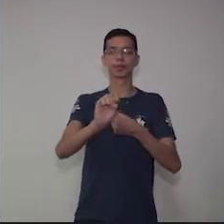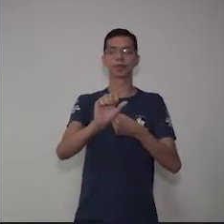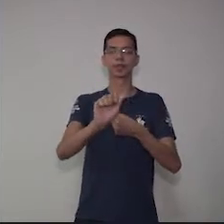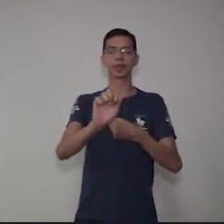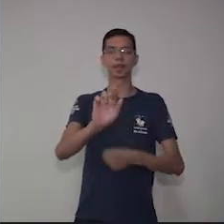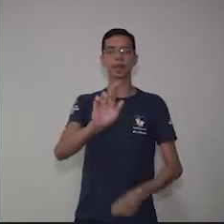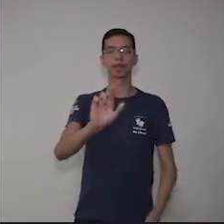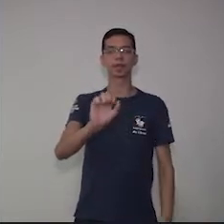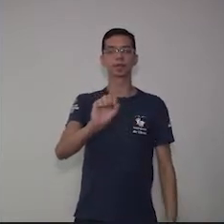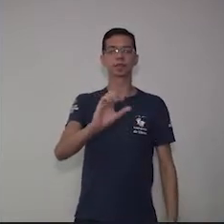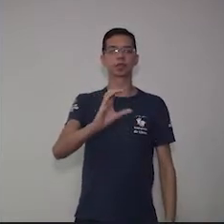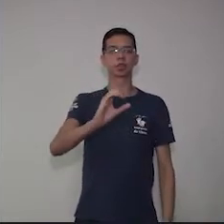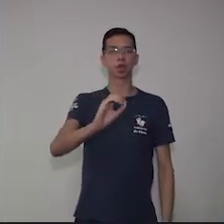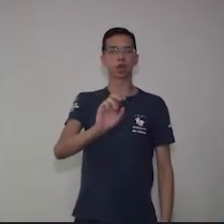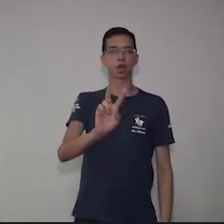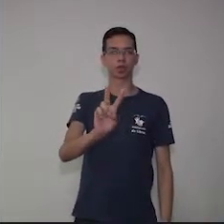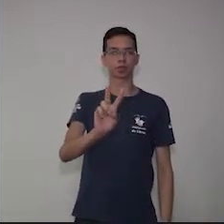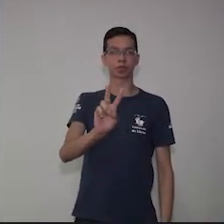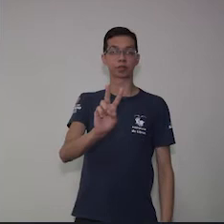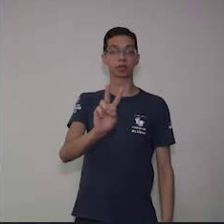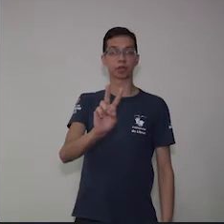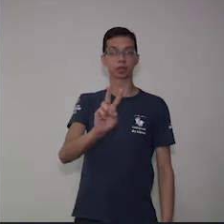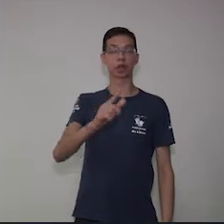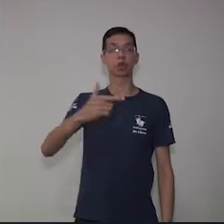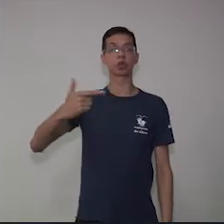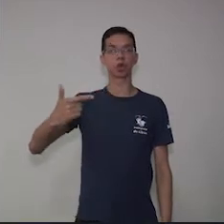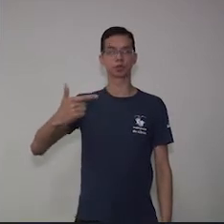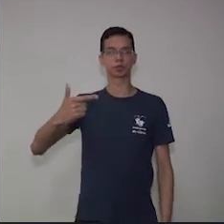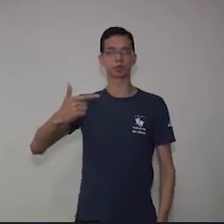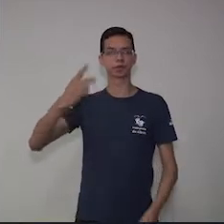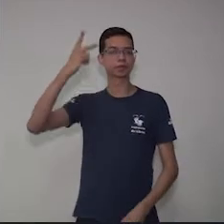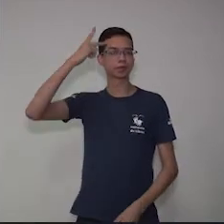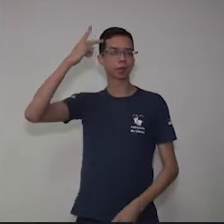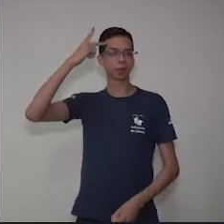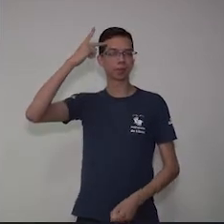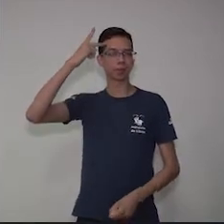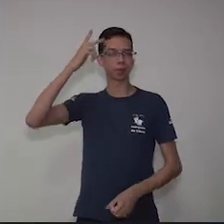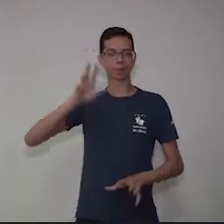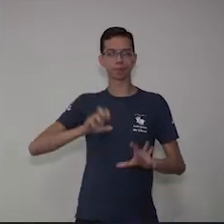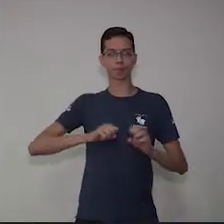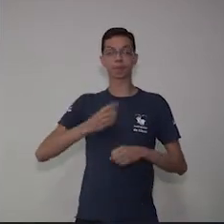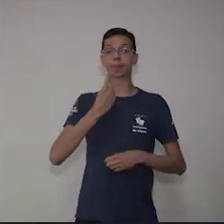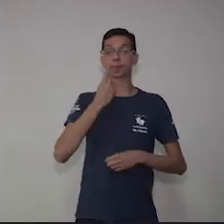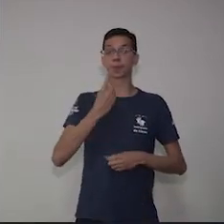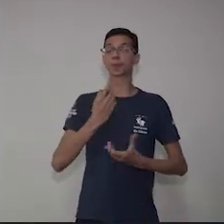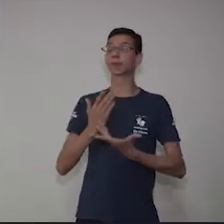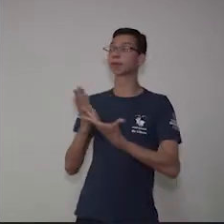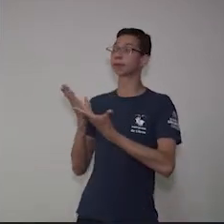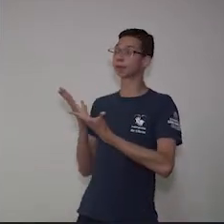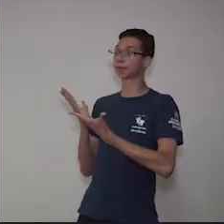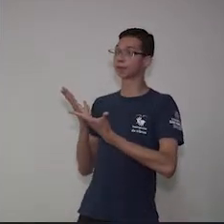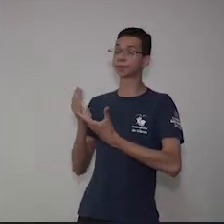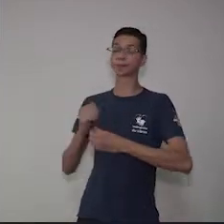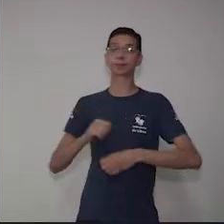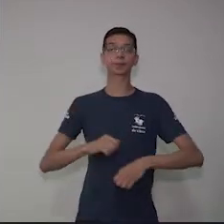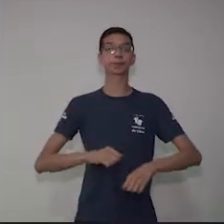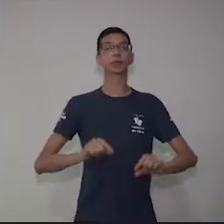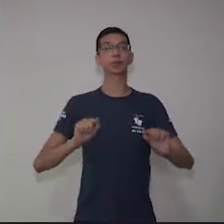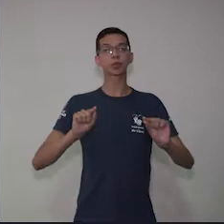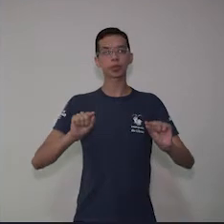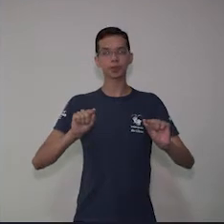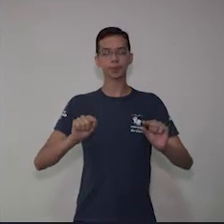da infecção no município de São Paulo. Nós podemos ver aí na primeira tela a primeira fase,